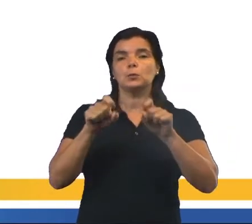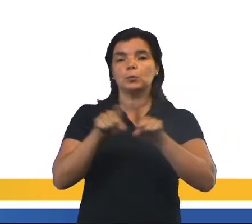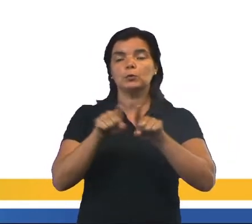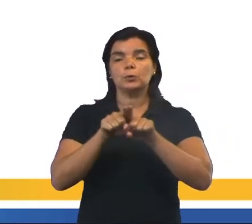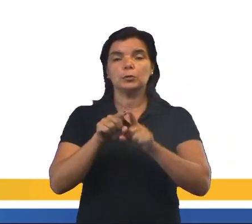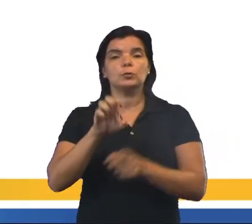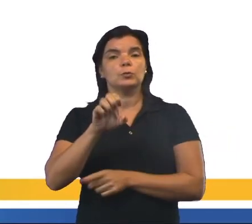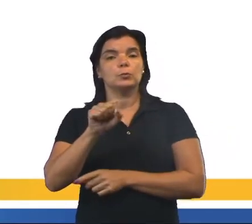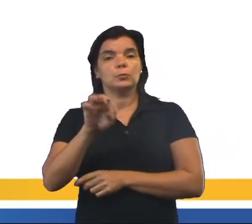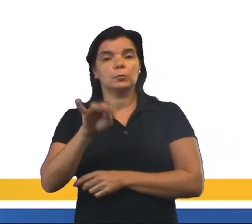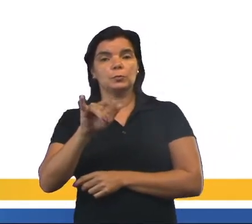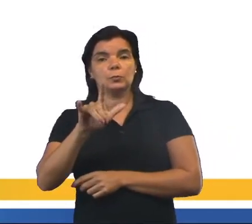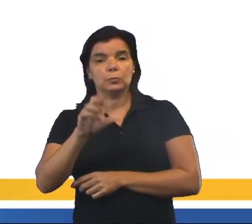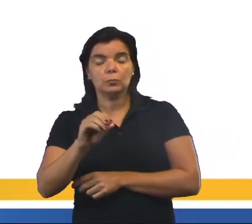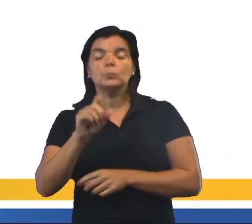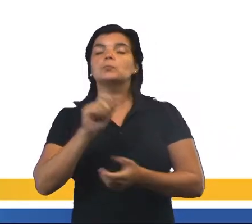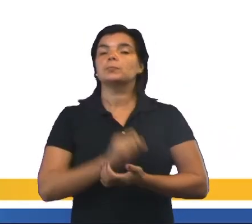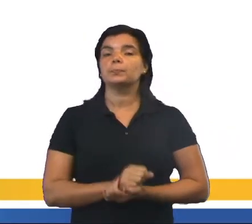recurso estilístico